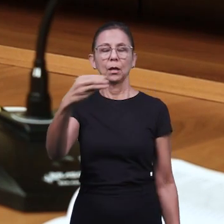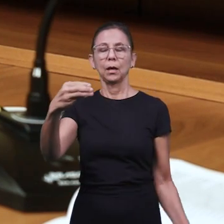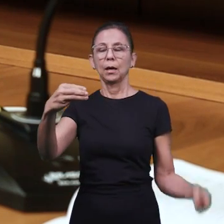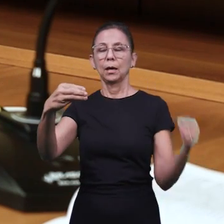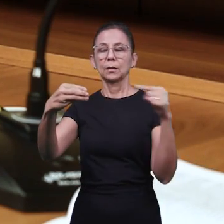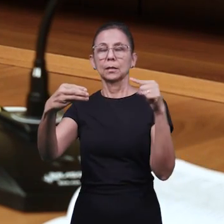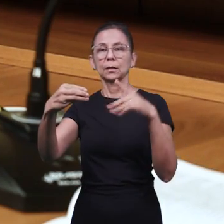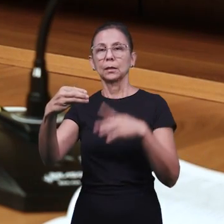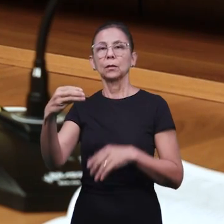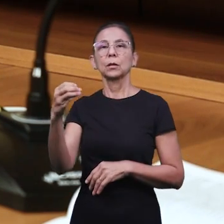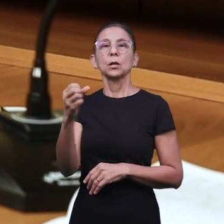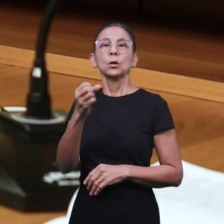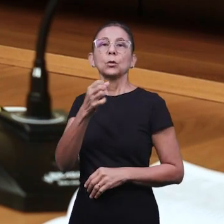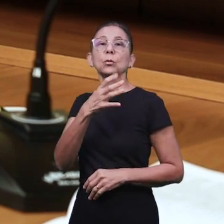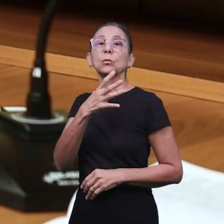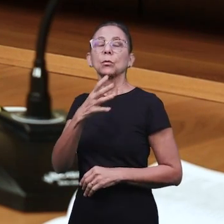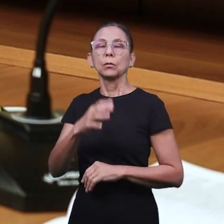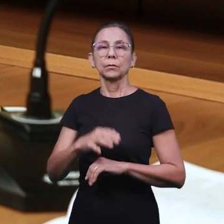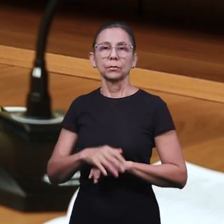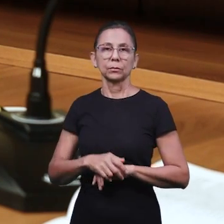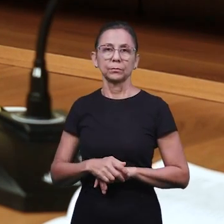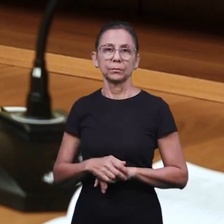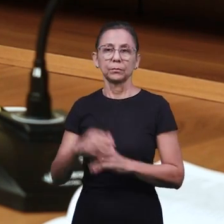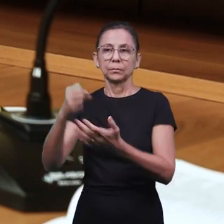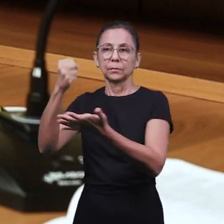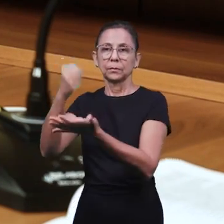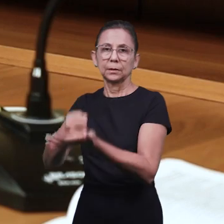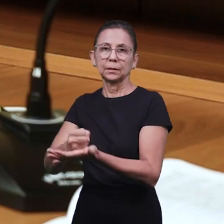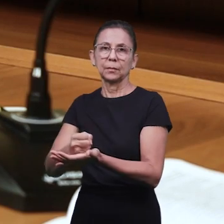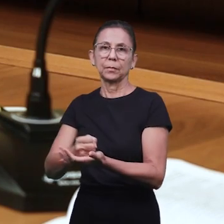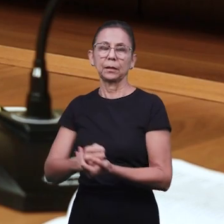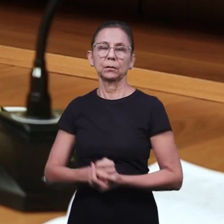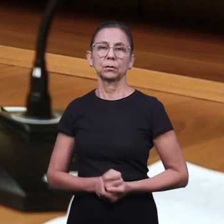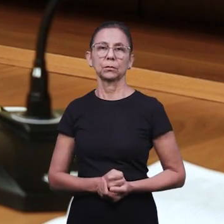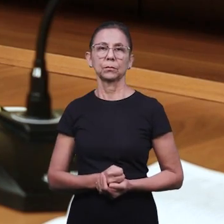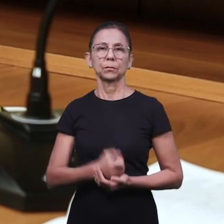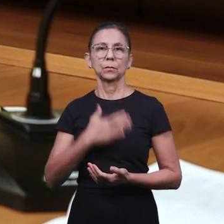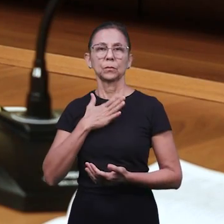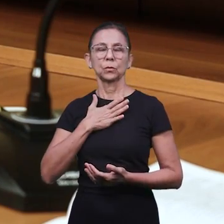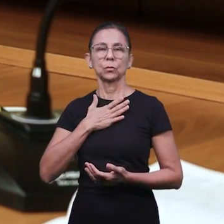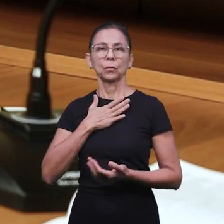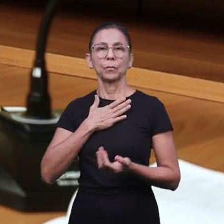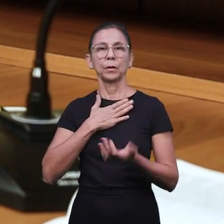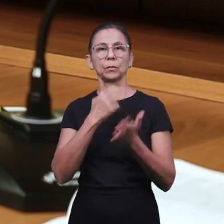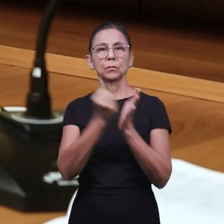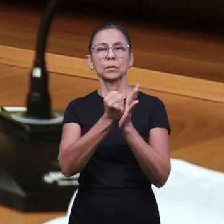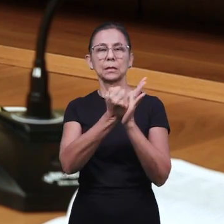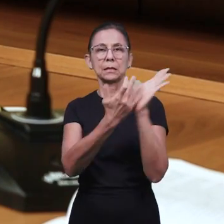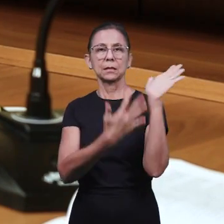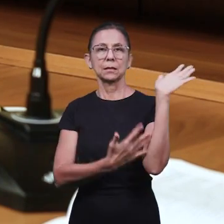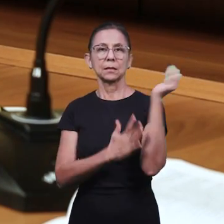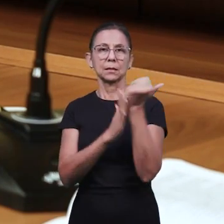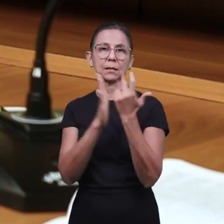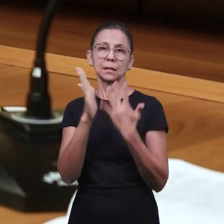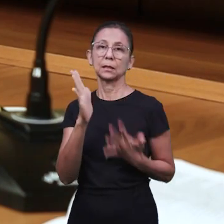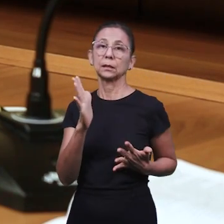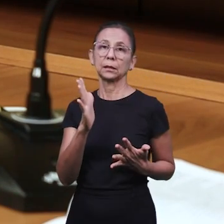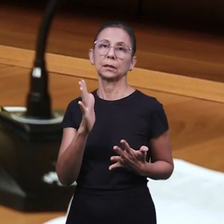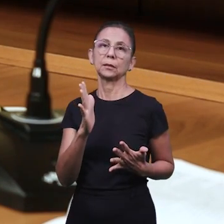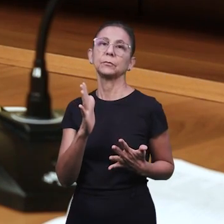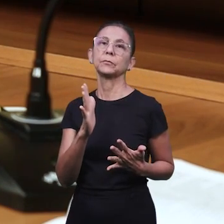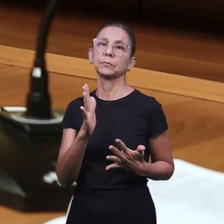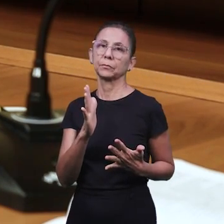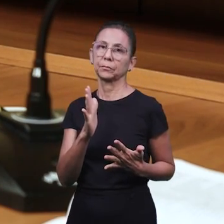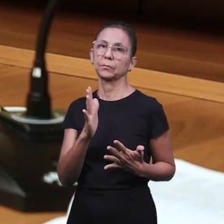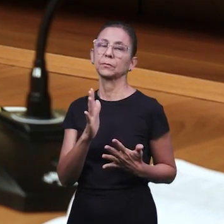muitos. Ele não disse de todos, ele disse de muitos. Está proposto para todos. Mas esse